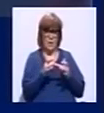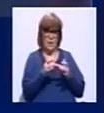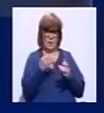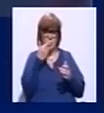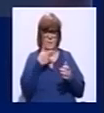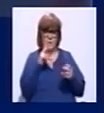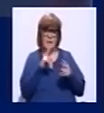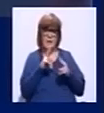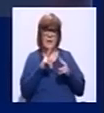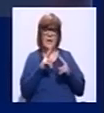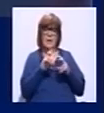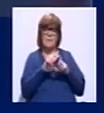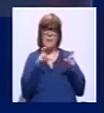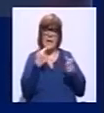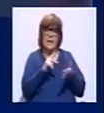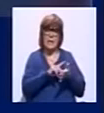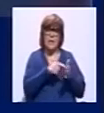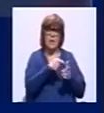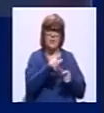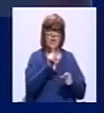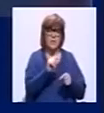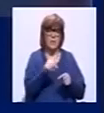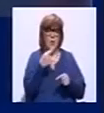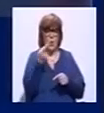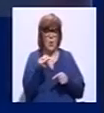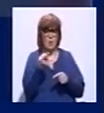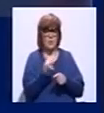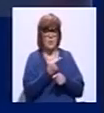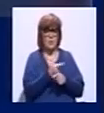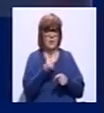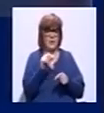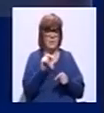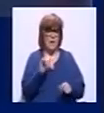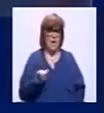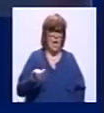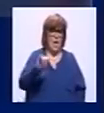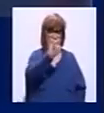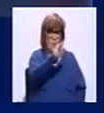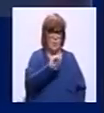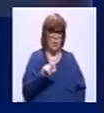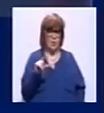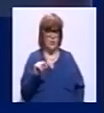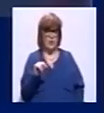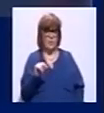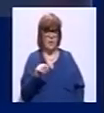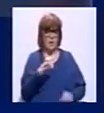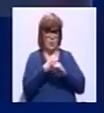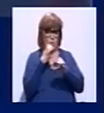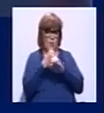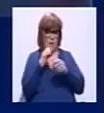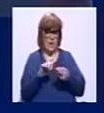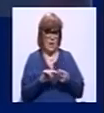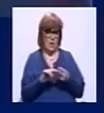interessadas nas tecnologia e também de outras aplicações nomeadamente em aeroportos em autocarro